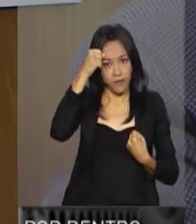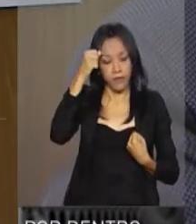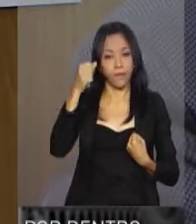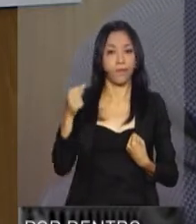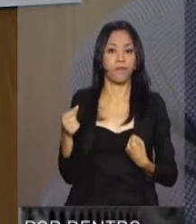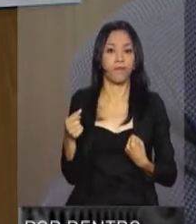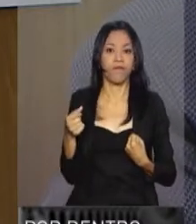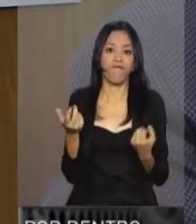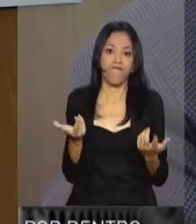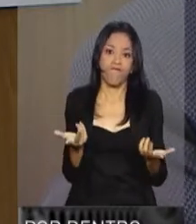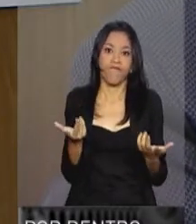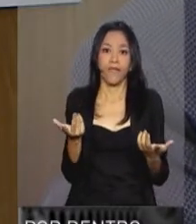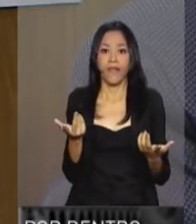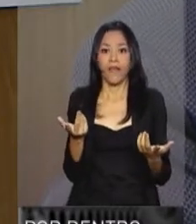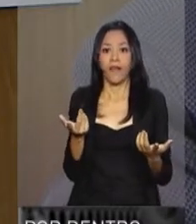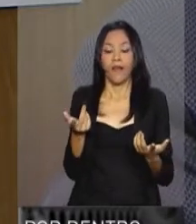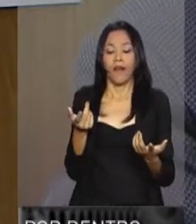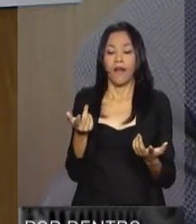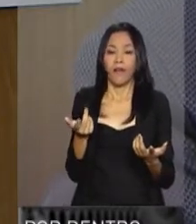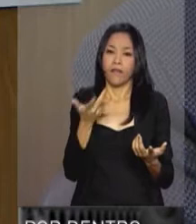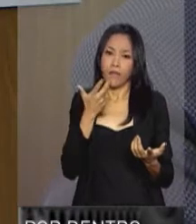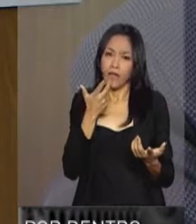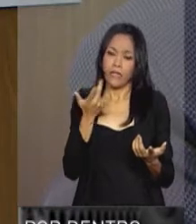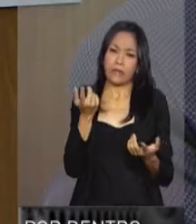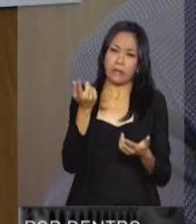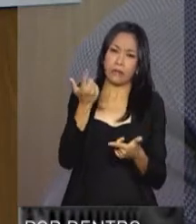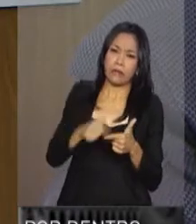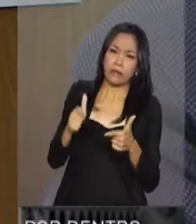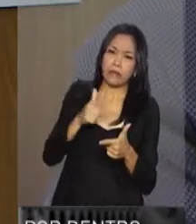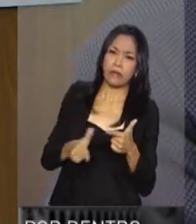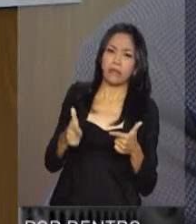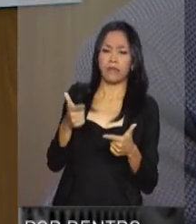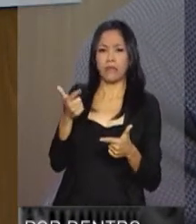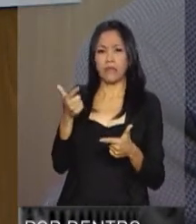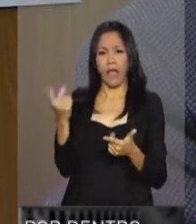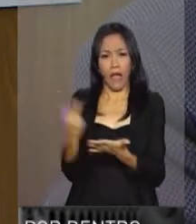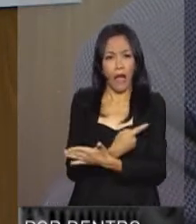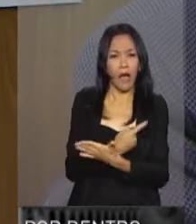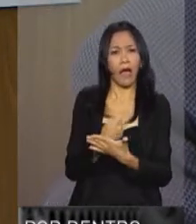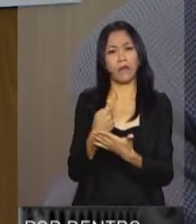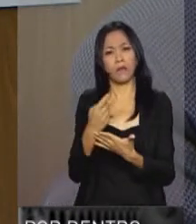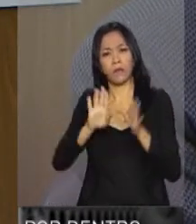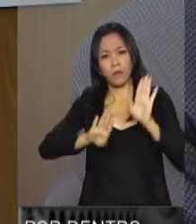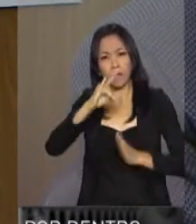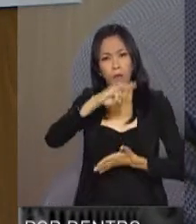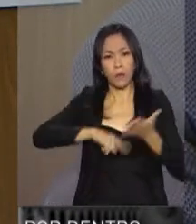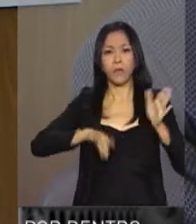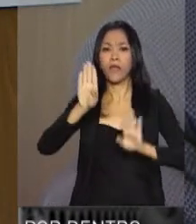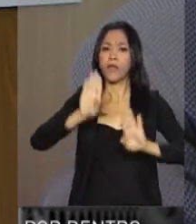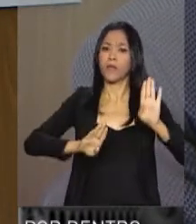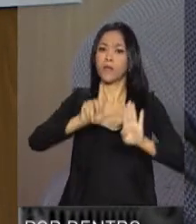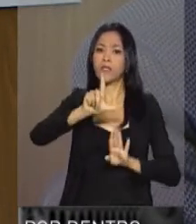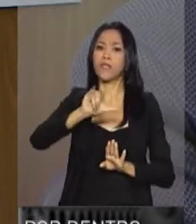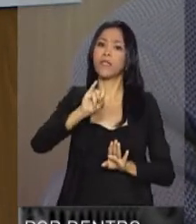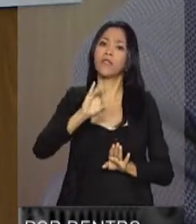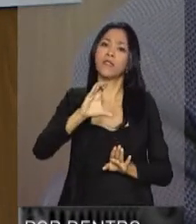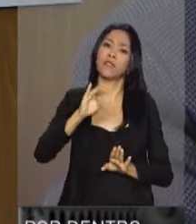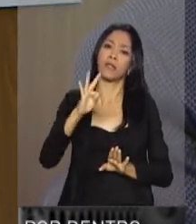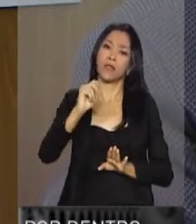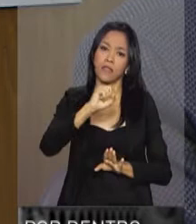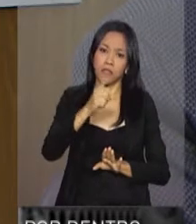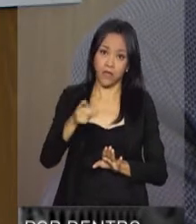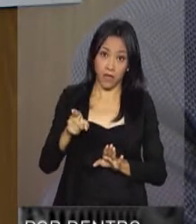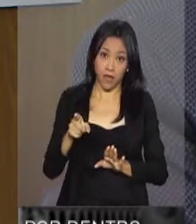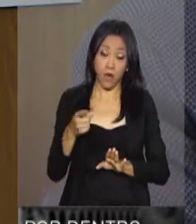a burocracia que há nem as dificuldades do processo errado licitatório que foram realizados o ministério das cidades dará a